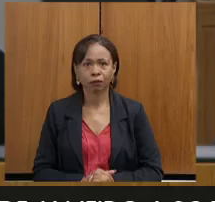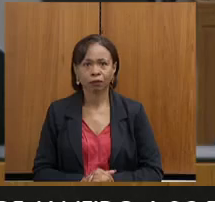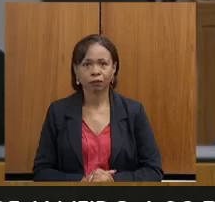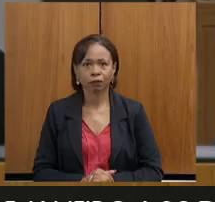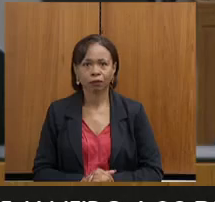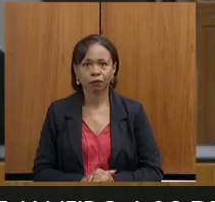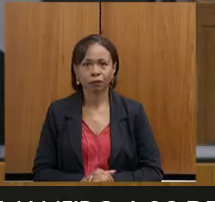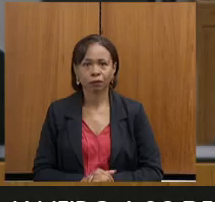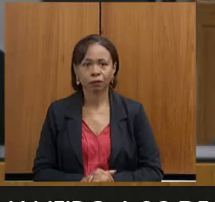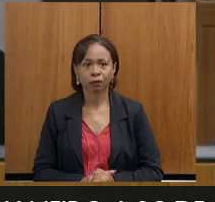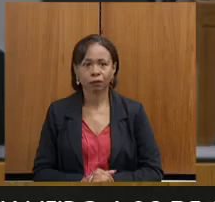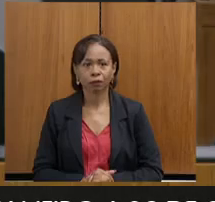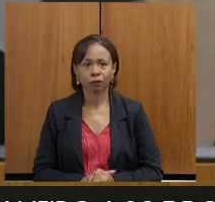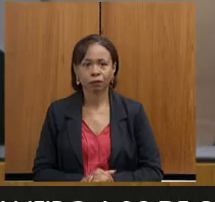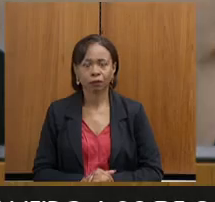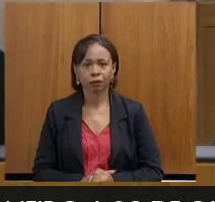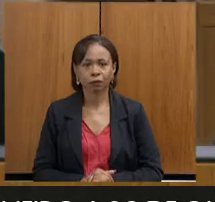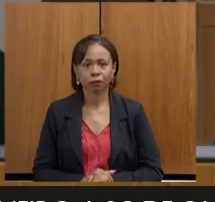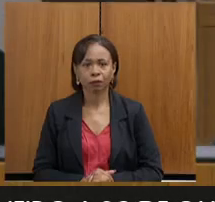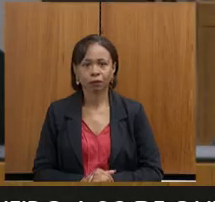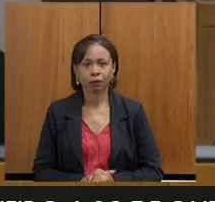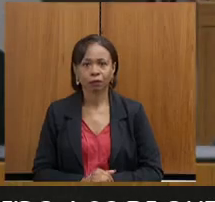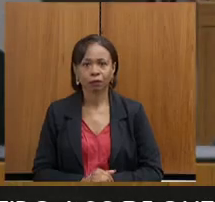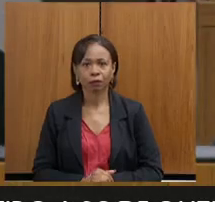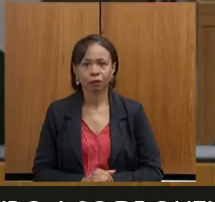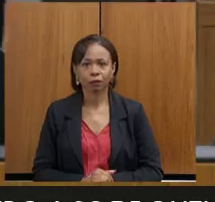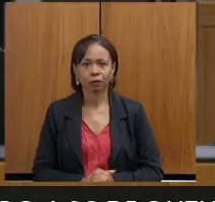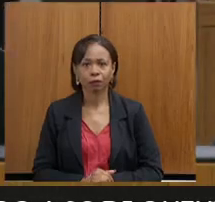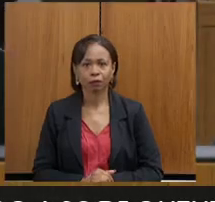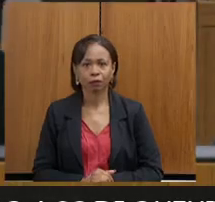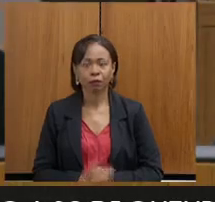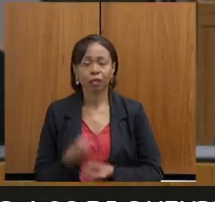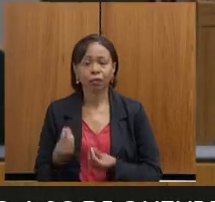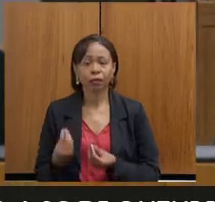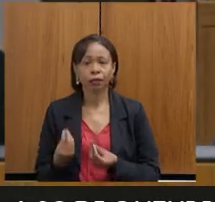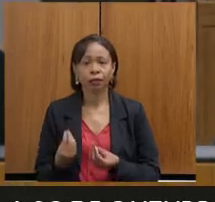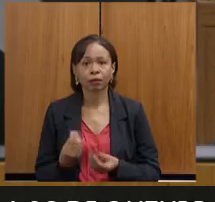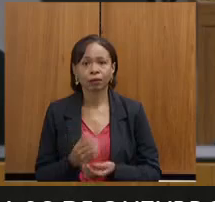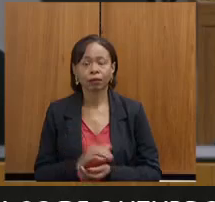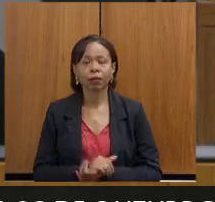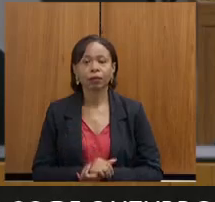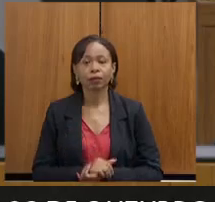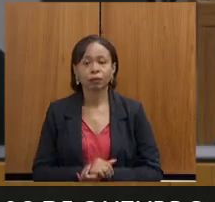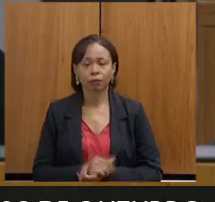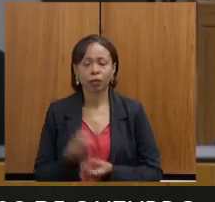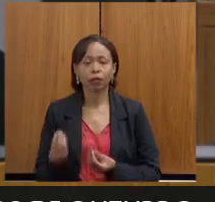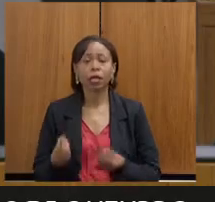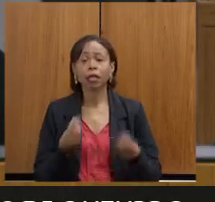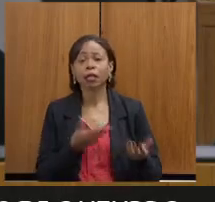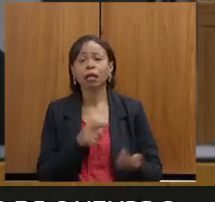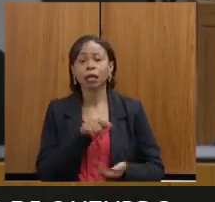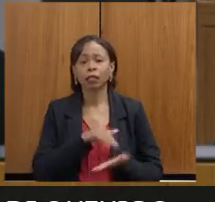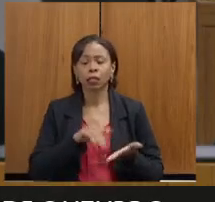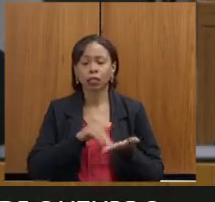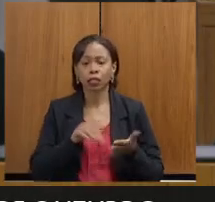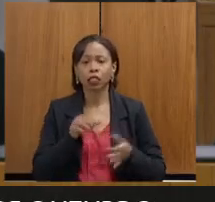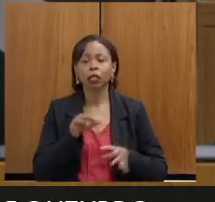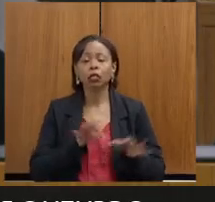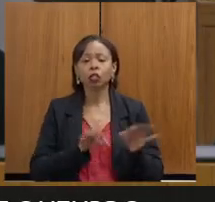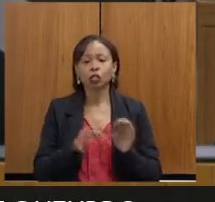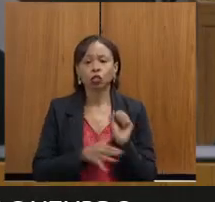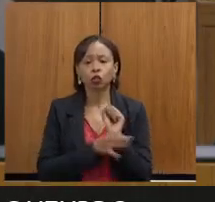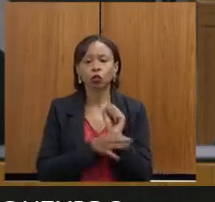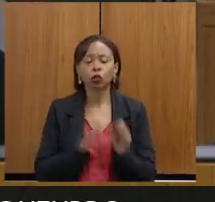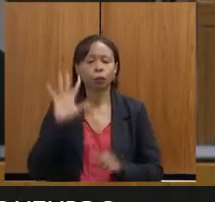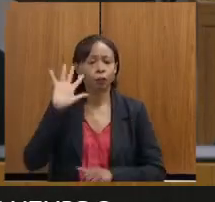e encaminhar e não não seja dada ao Senhor seja caminhada está difícil é